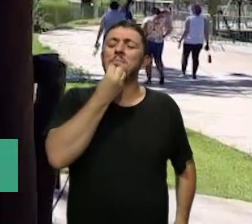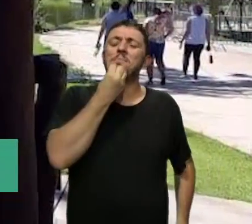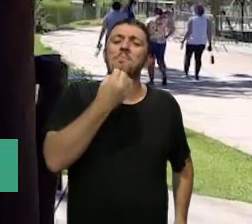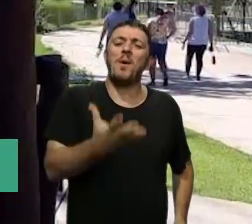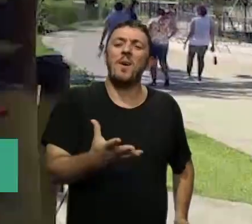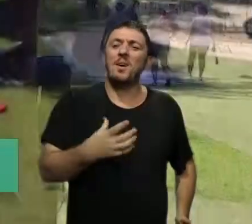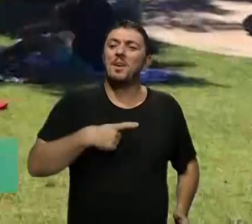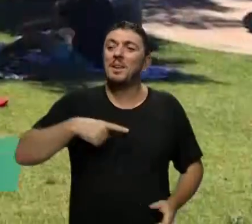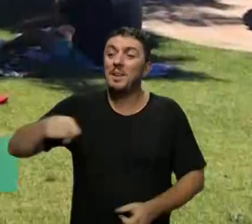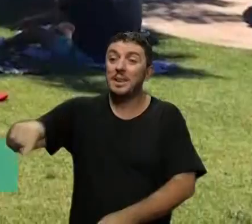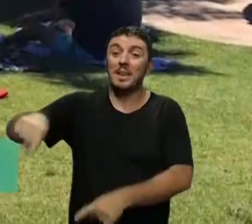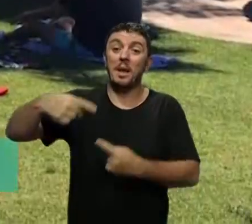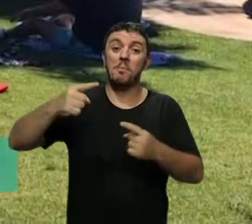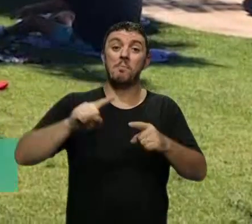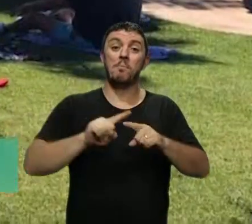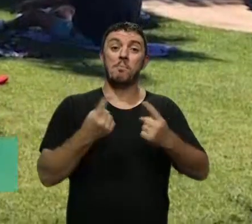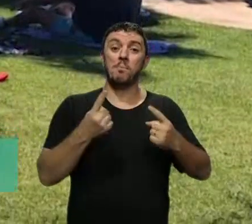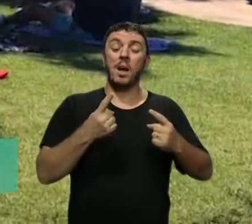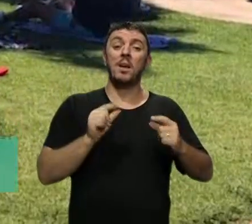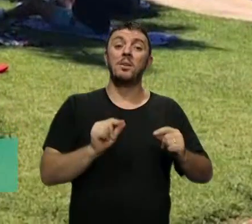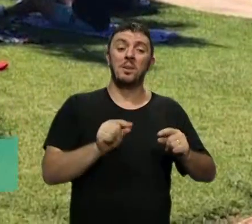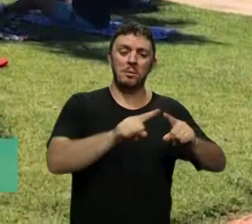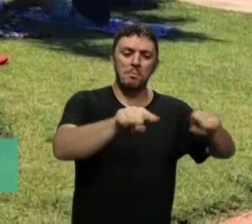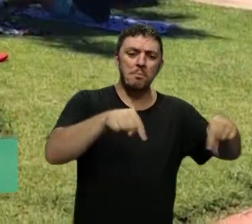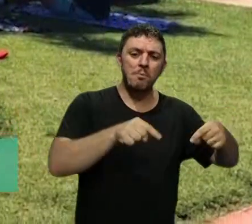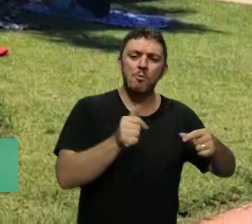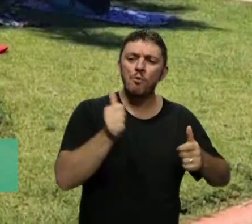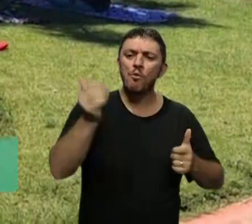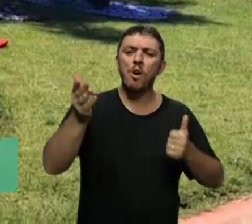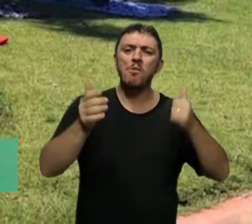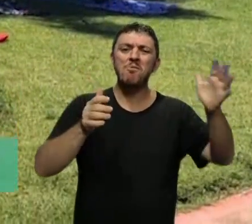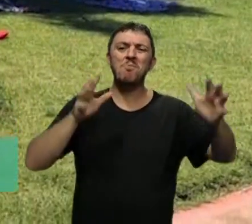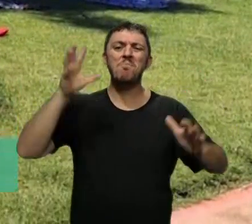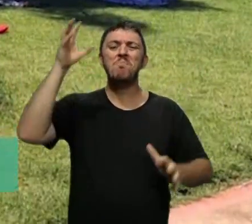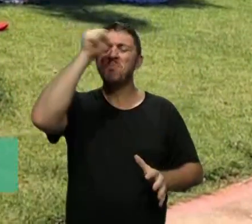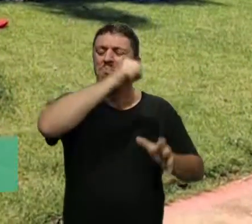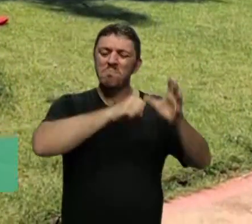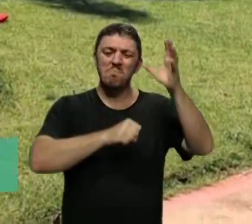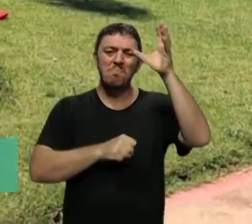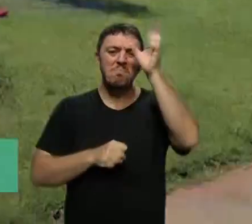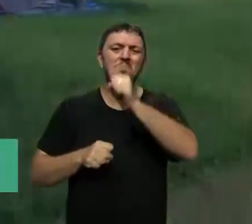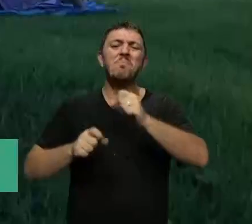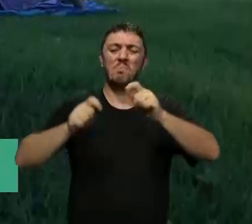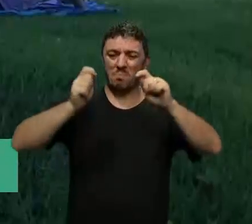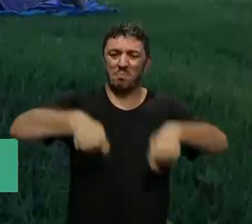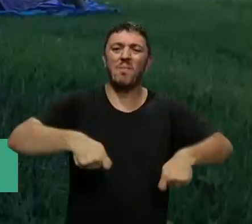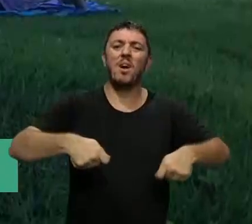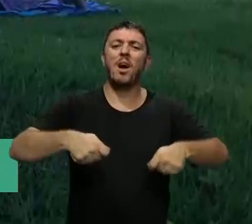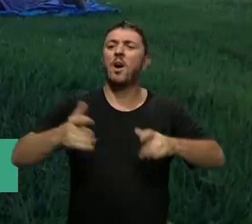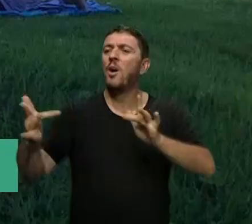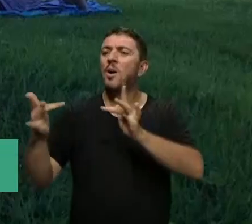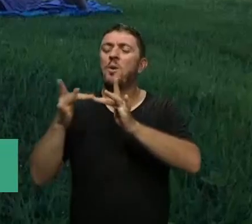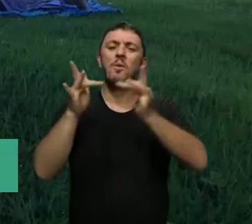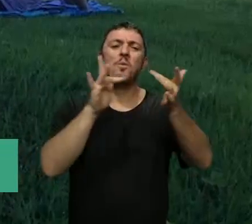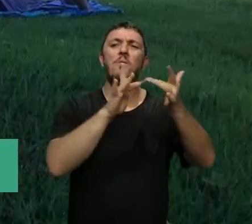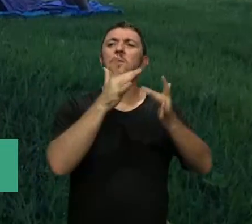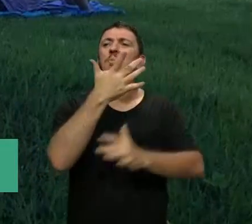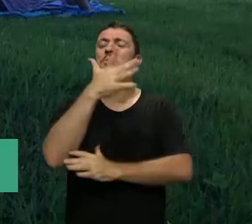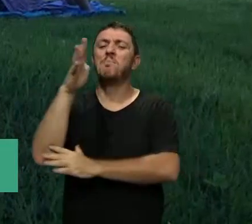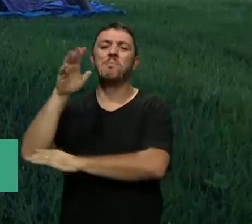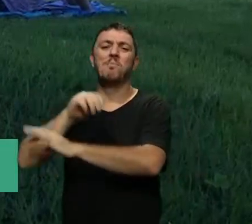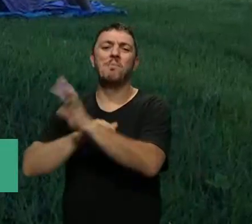o desemparedamento traz momentos de aprendizagens únicas. Em contato com a natureza, nos sentimos mais